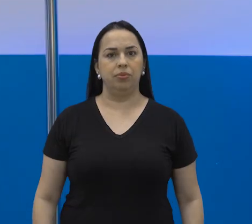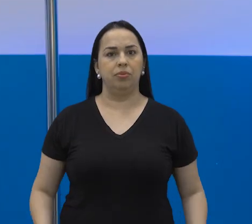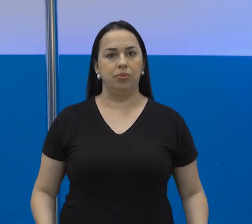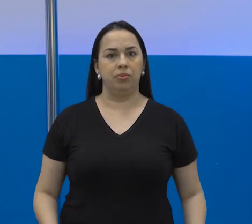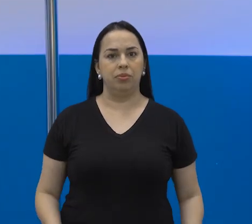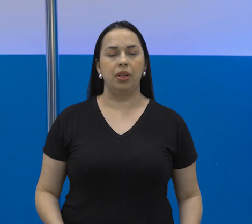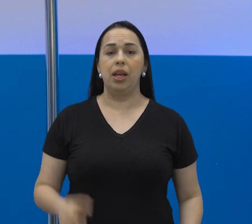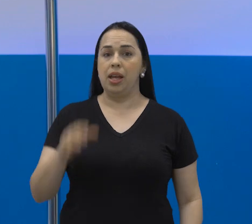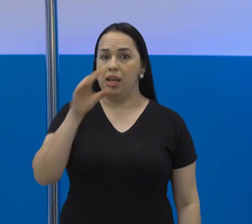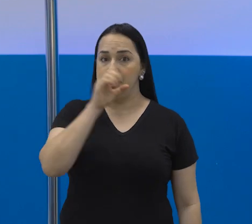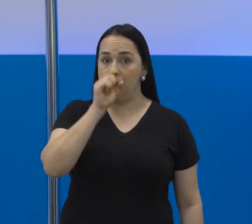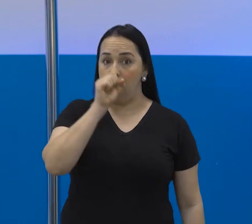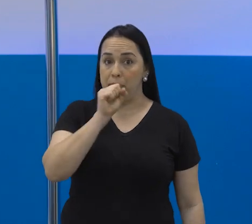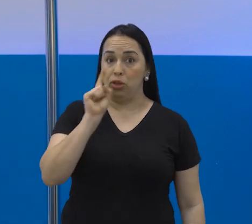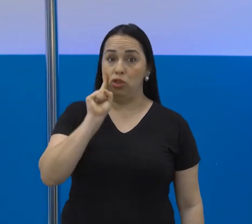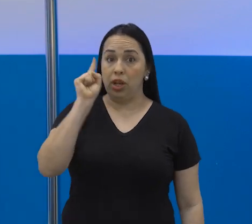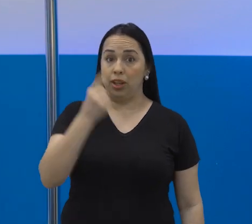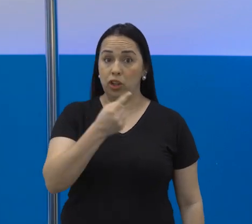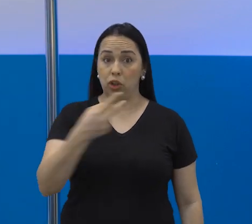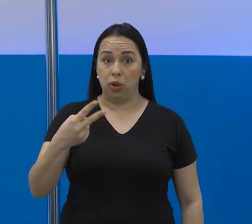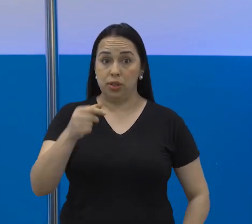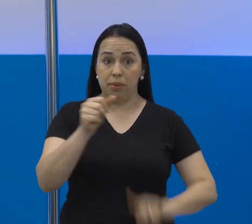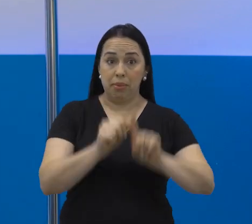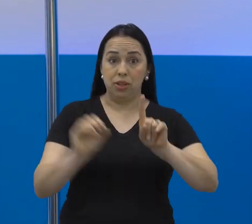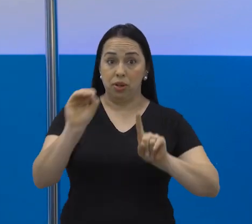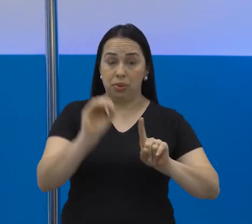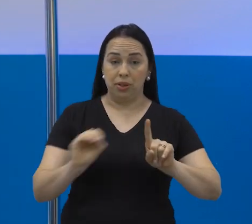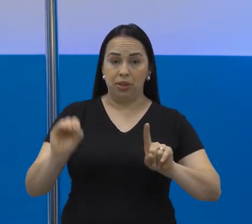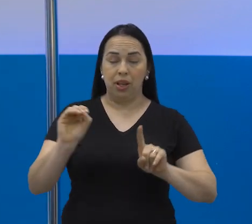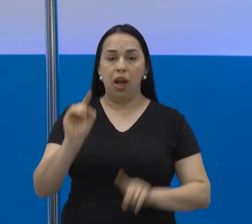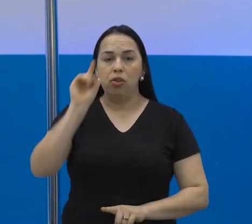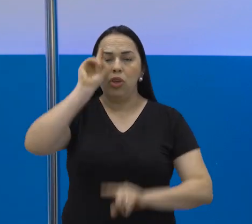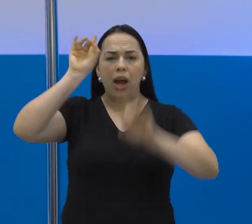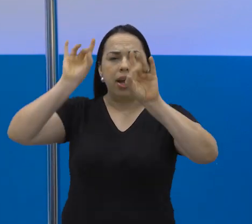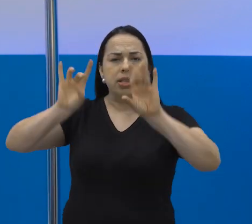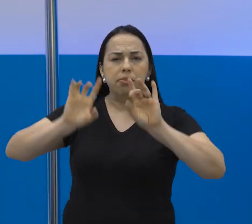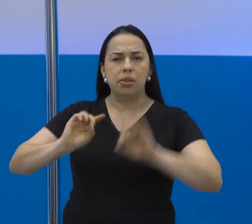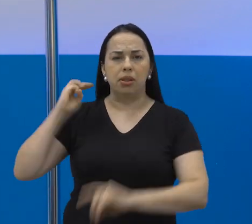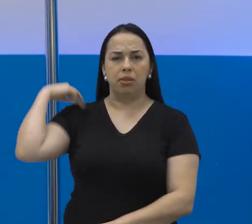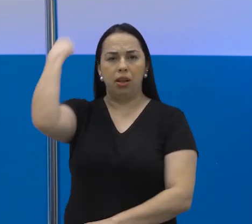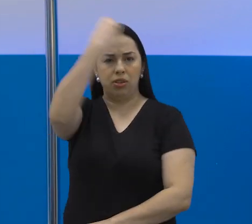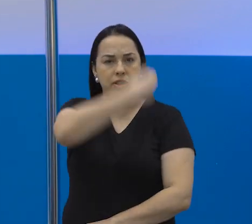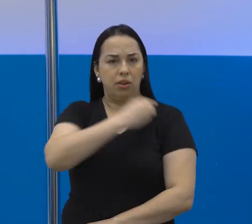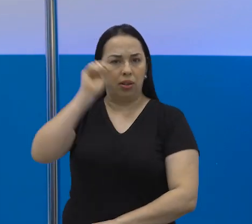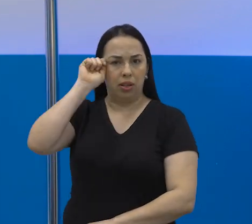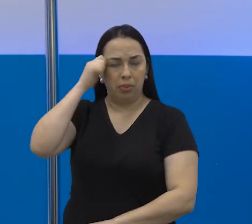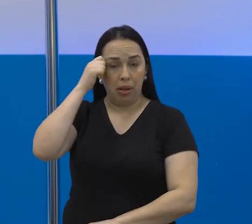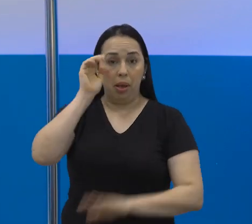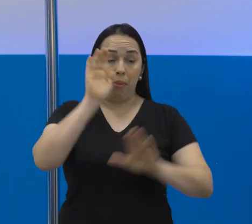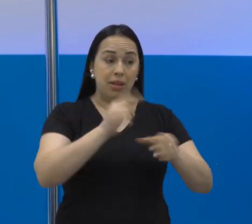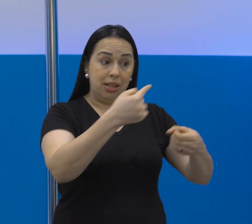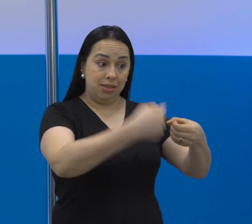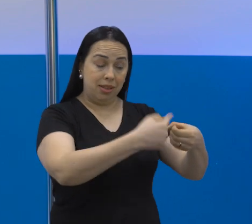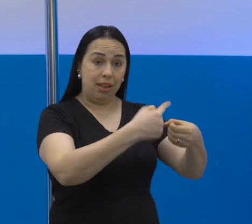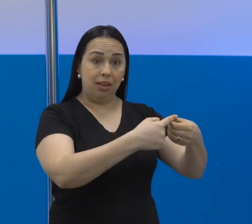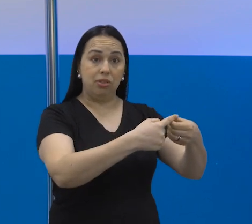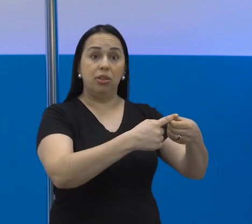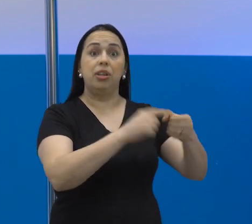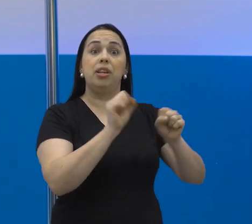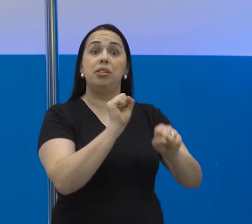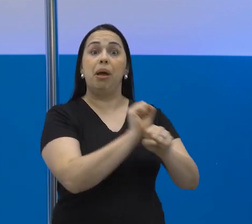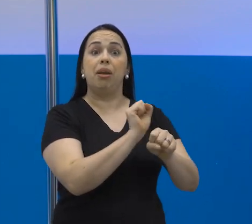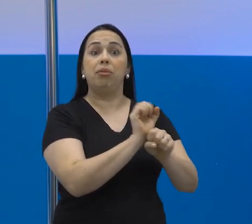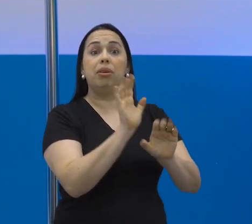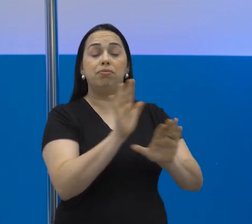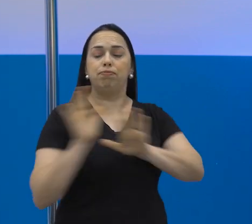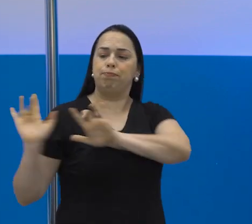No próximo sábado, 12 de outubro, é comemorado o Dia de Nossa Senhora Aparecida. E a cidade de Aparecida espera receber milhares de